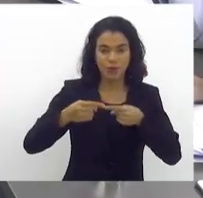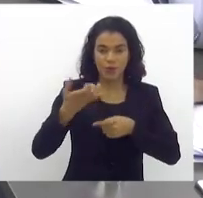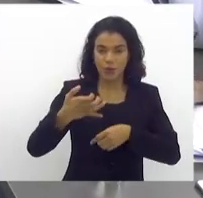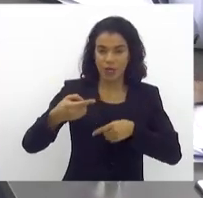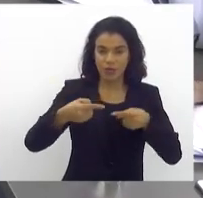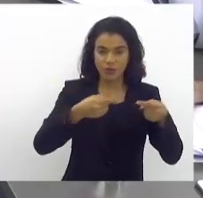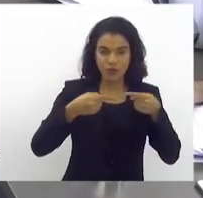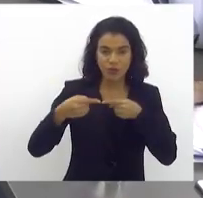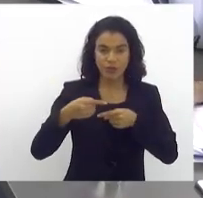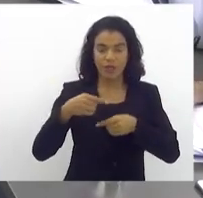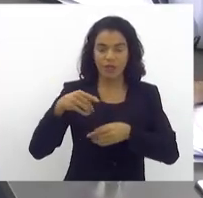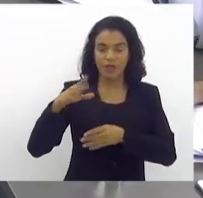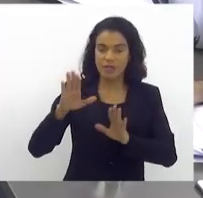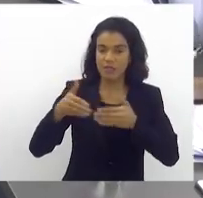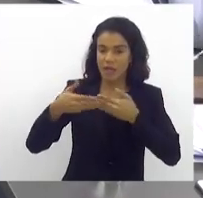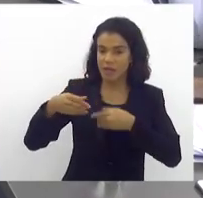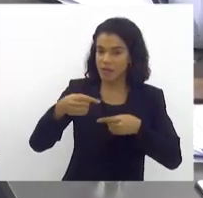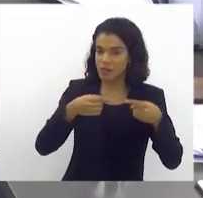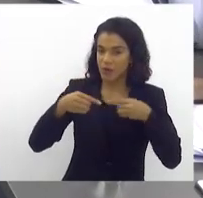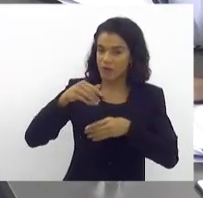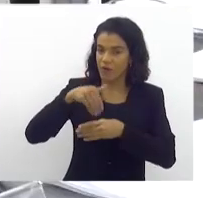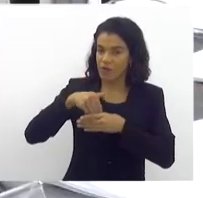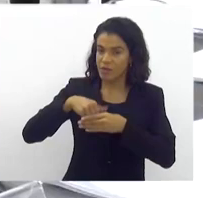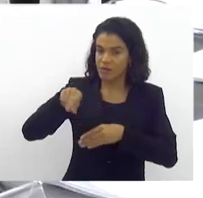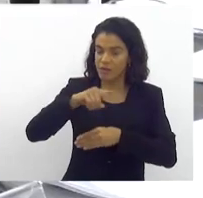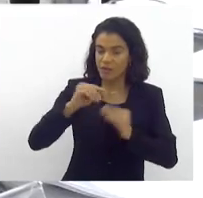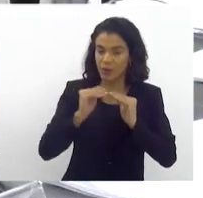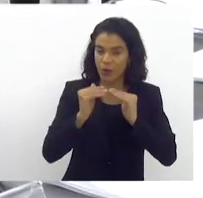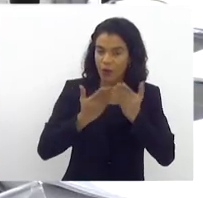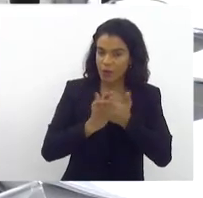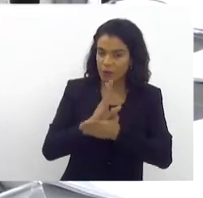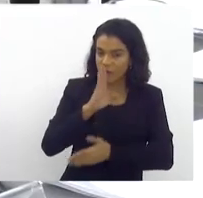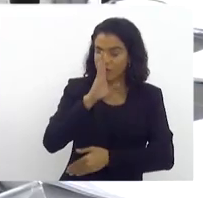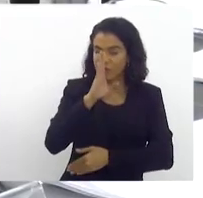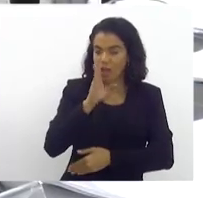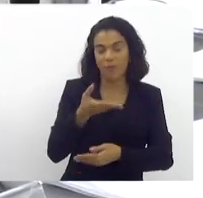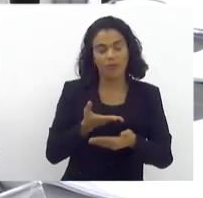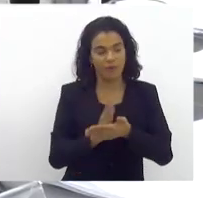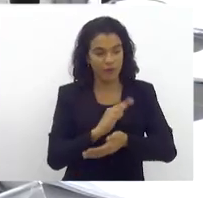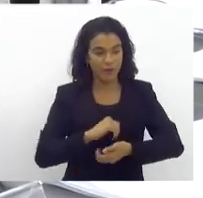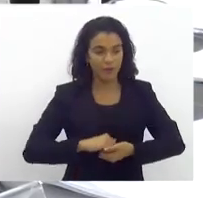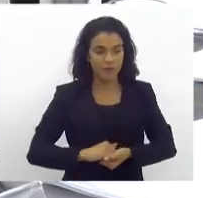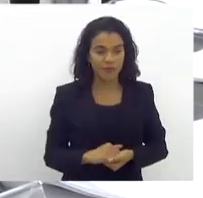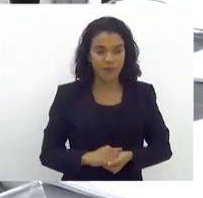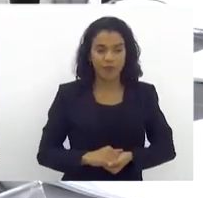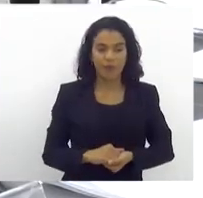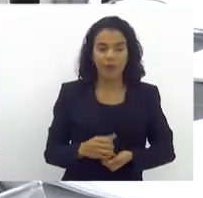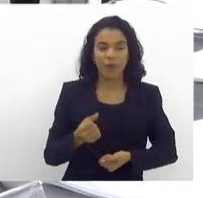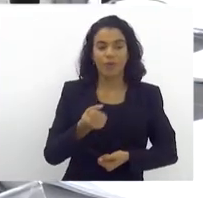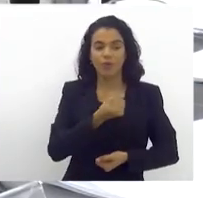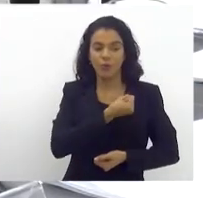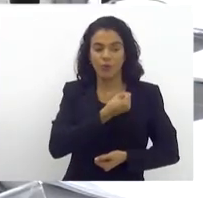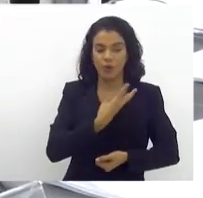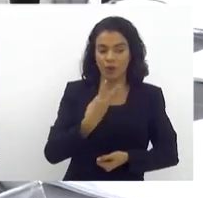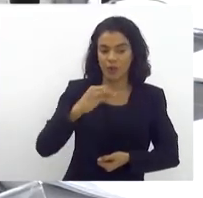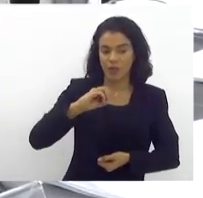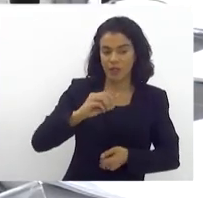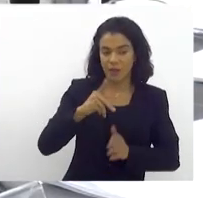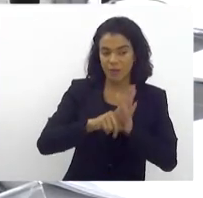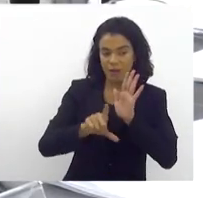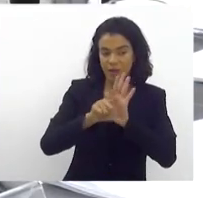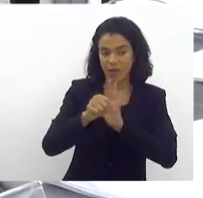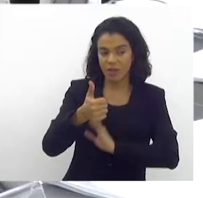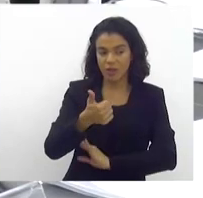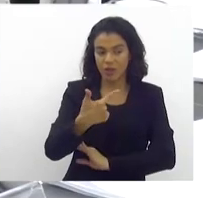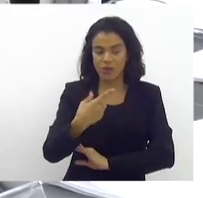havendo quem queira discutir, encerrada a discussão. Em votação, senhores que aprovam, permaneçam como estão, aprovado. 30 da pauta, o PL